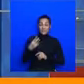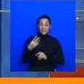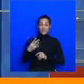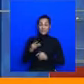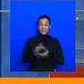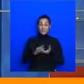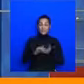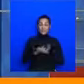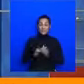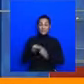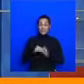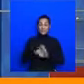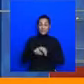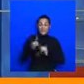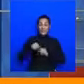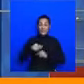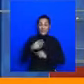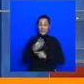foram